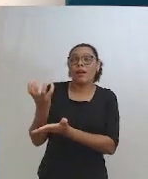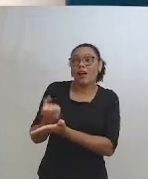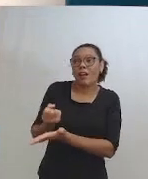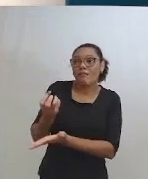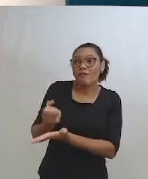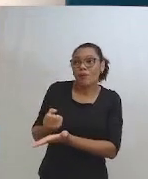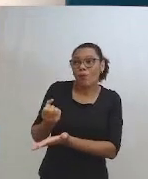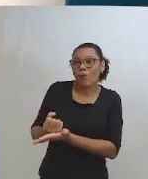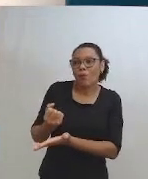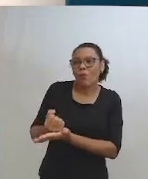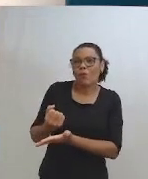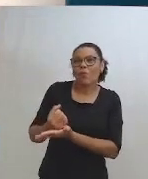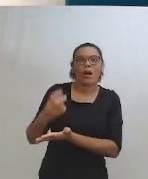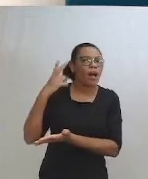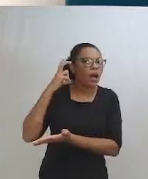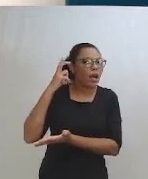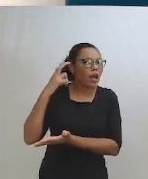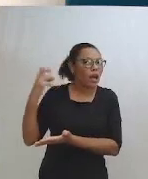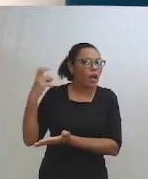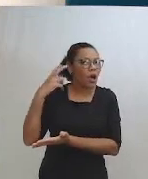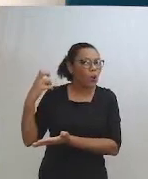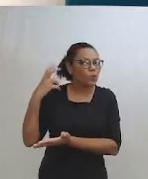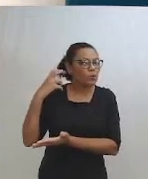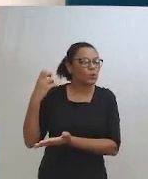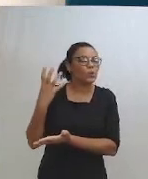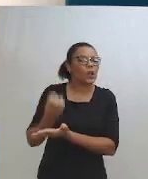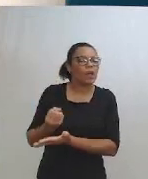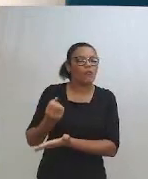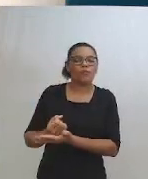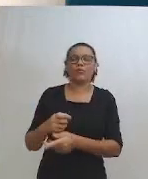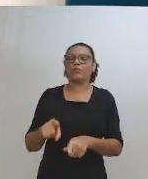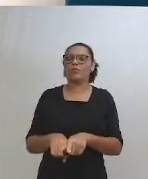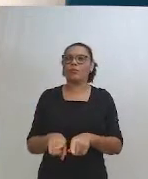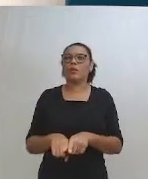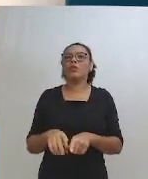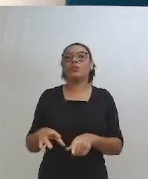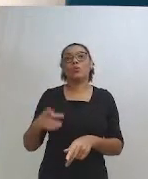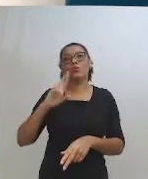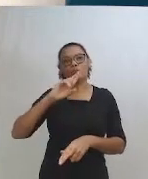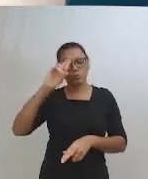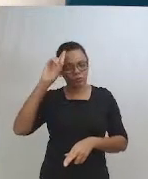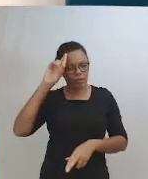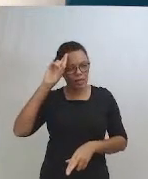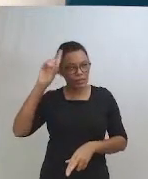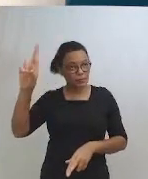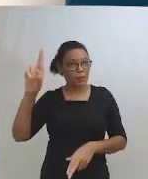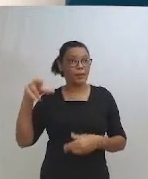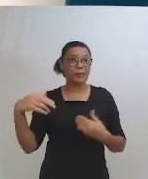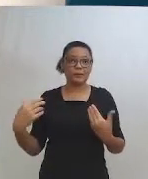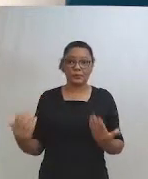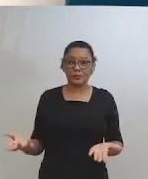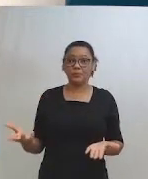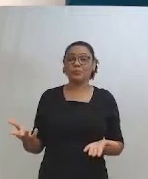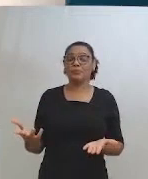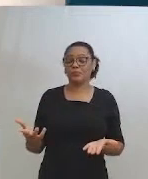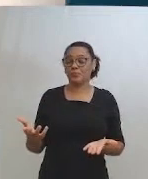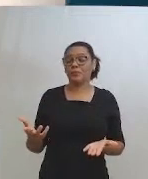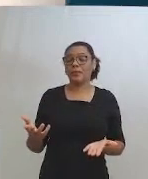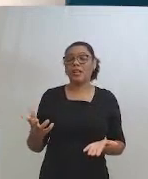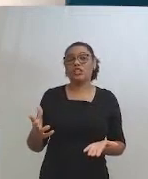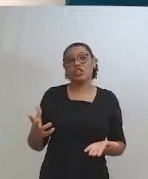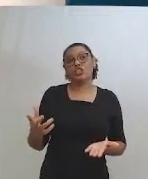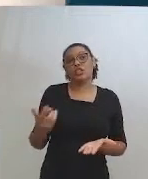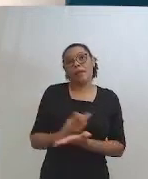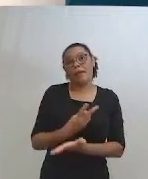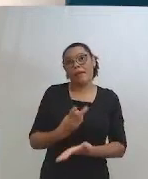na ótica da acusação, com todo respeito, de forma equivocada, sustenta que figura